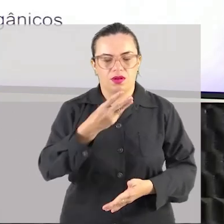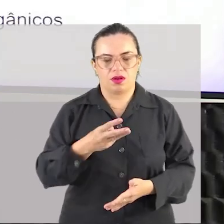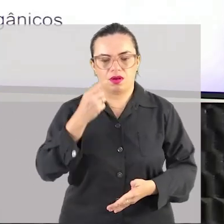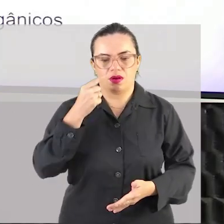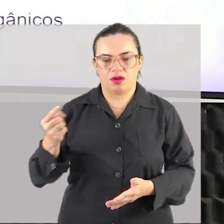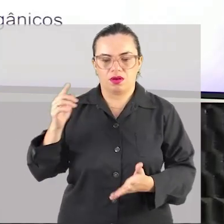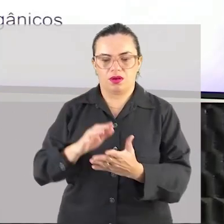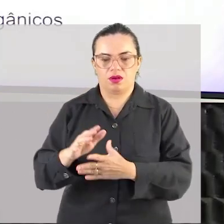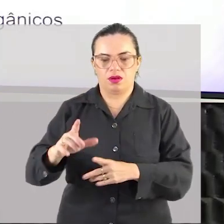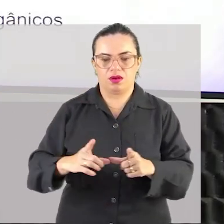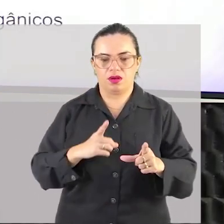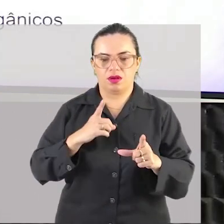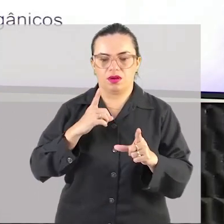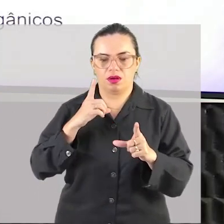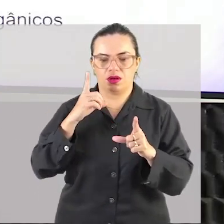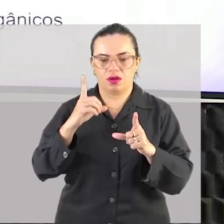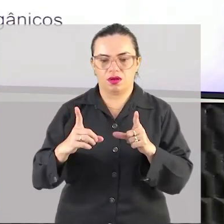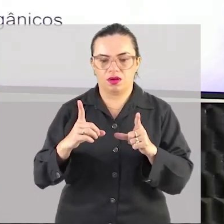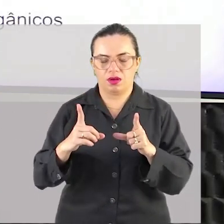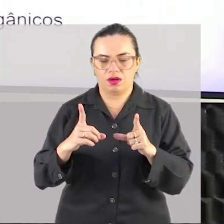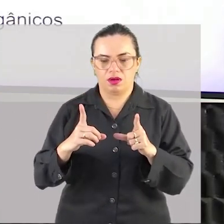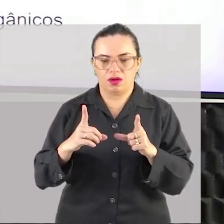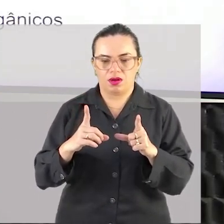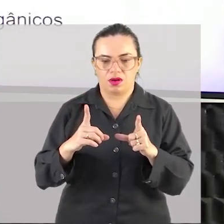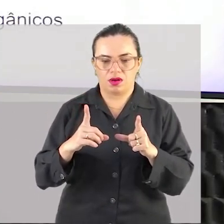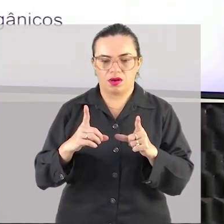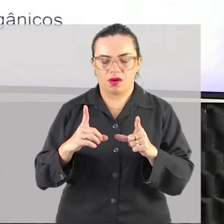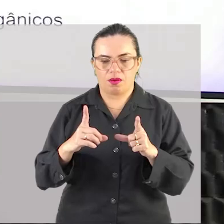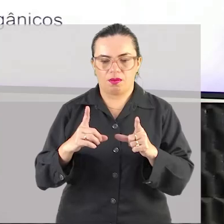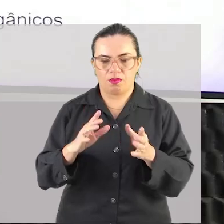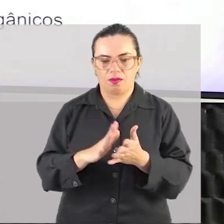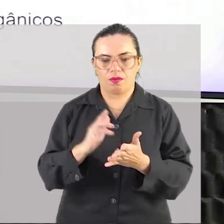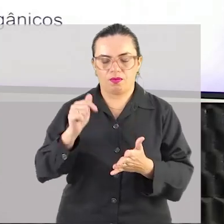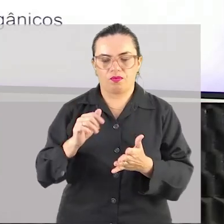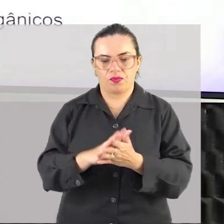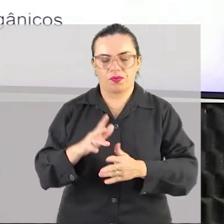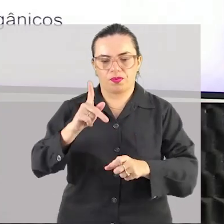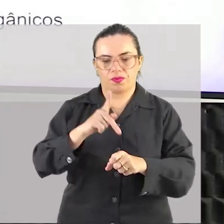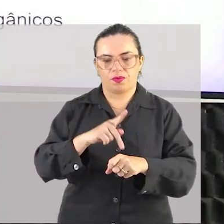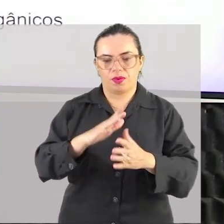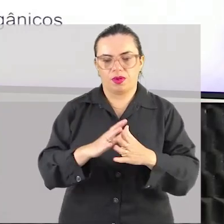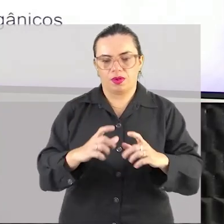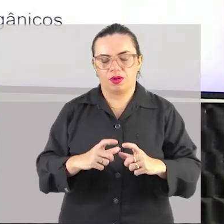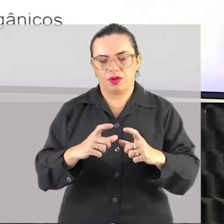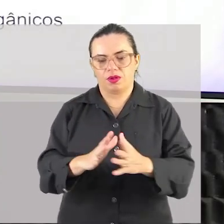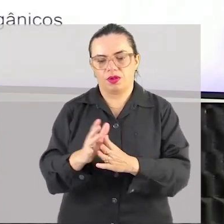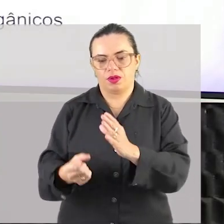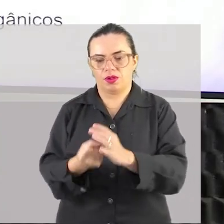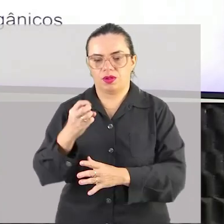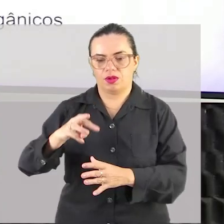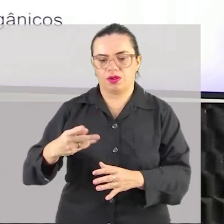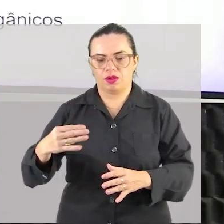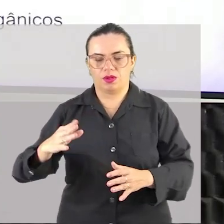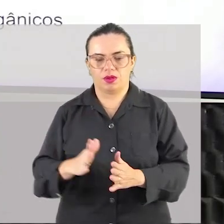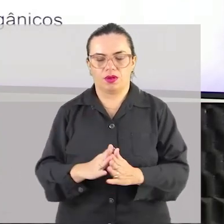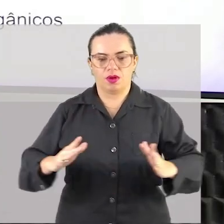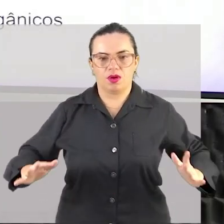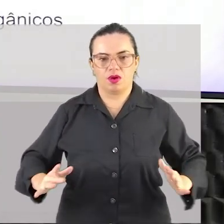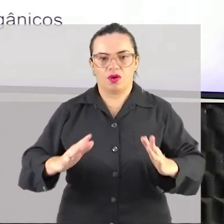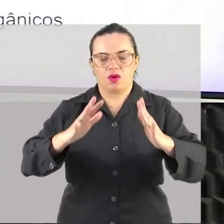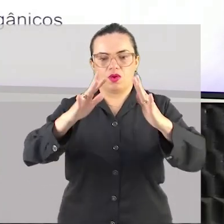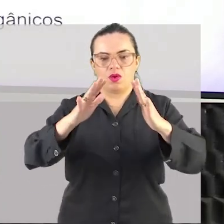magmática no local. Rocha magmática é rocha de vulcão, é rocha de erupções vulcânicas, tá? Ou também chamada de